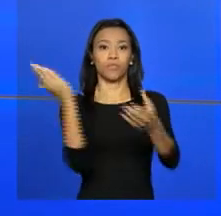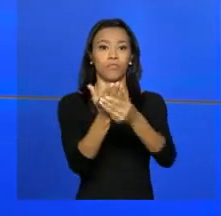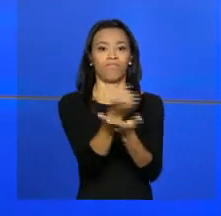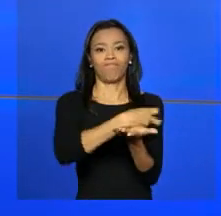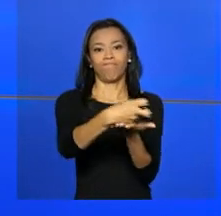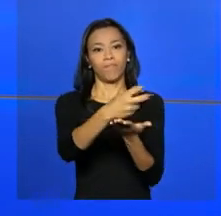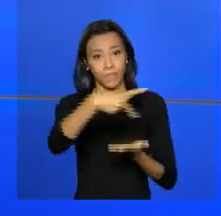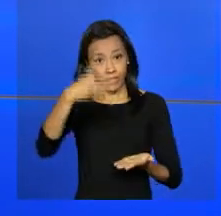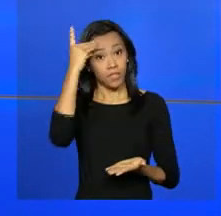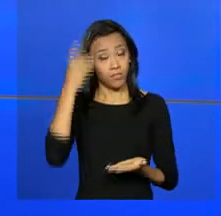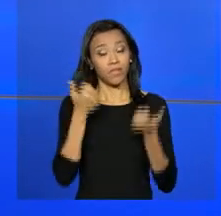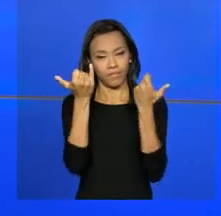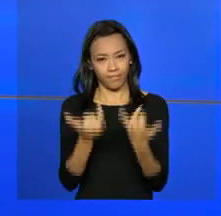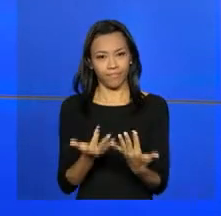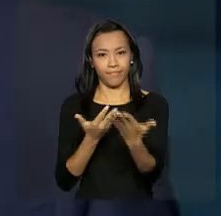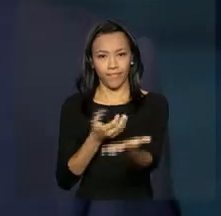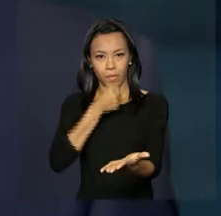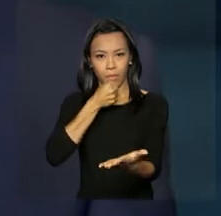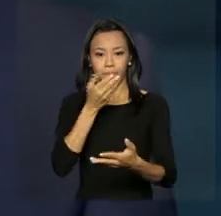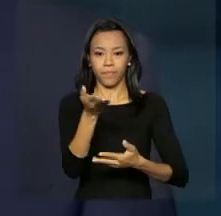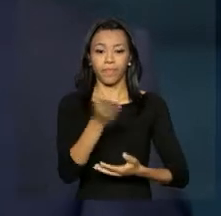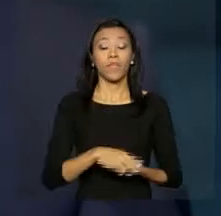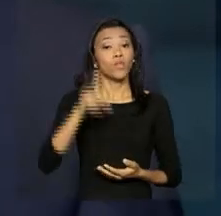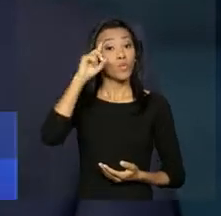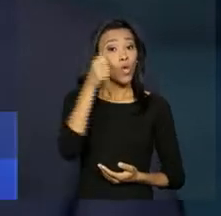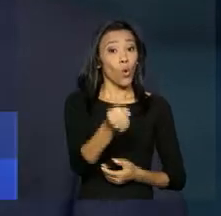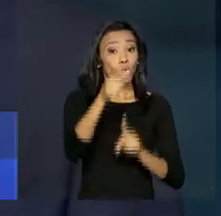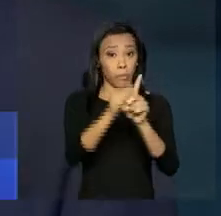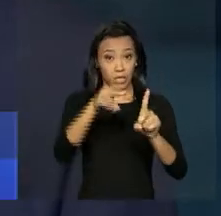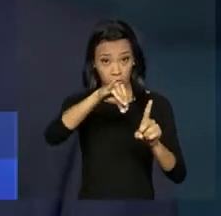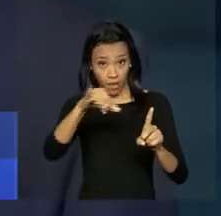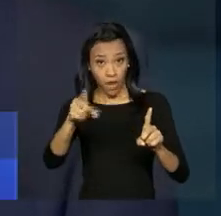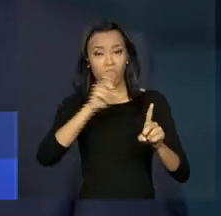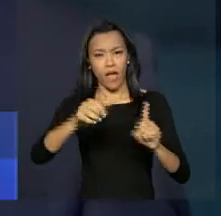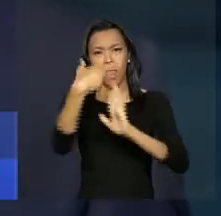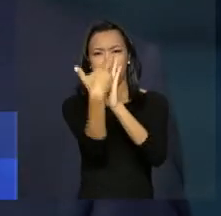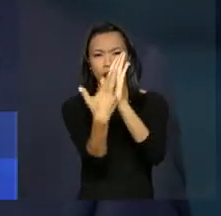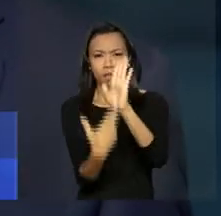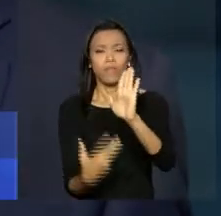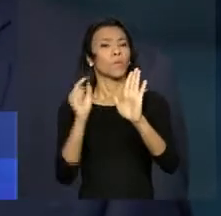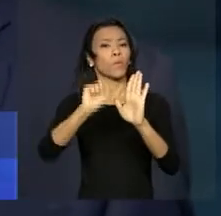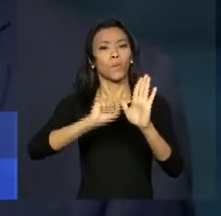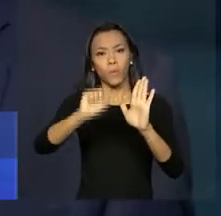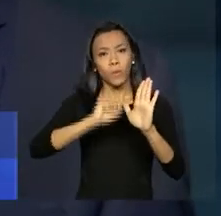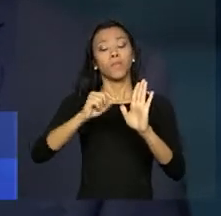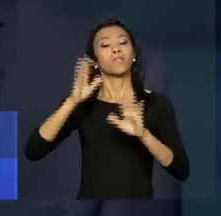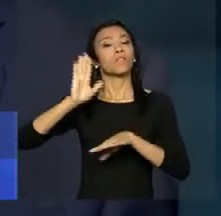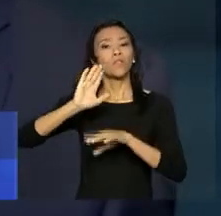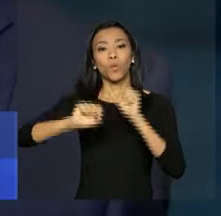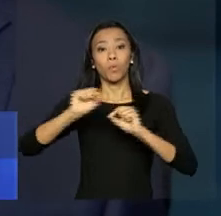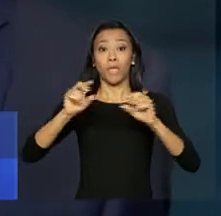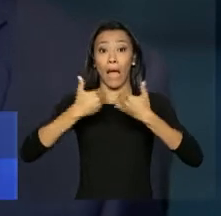Ricardo Carandina tem os detalhes. No dia 8 de maio, a comissão deve apresentar um relatório com o parecer do relator a respeito